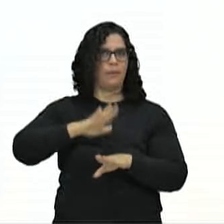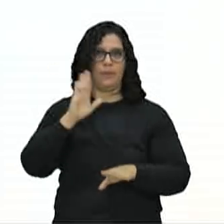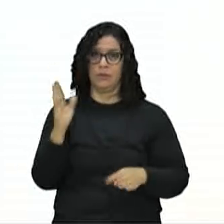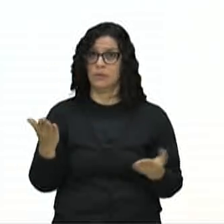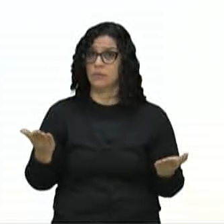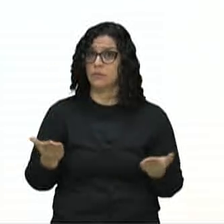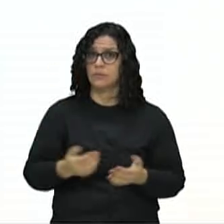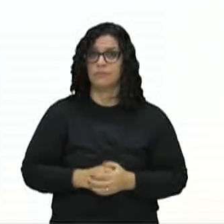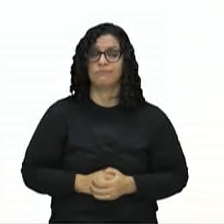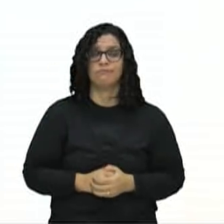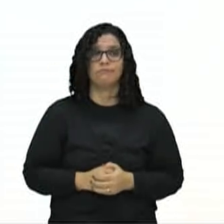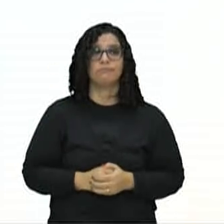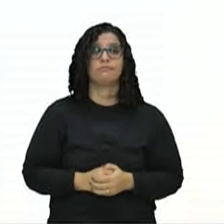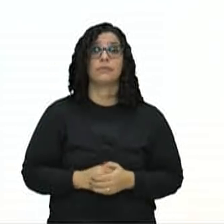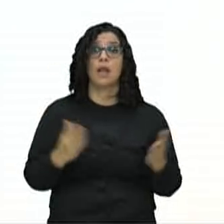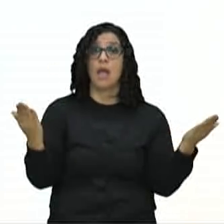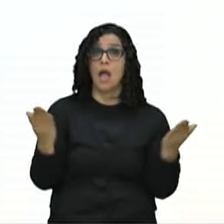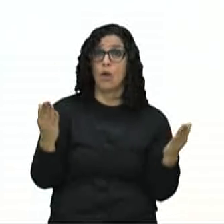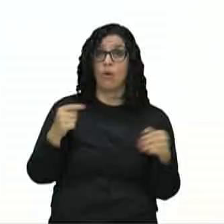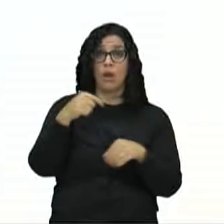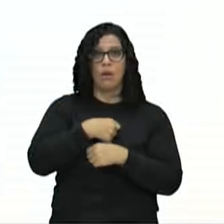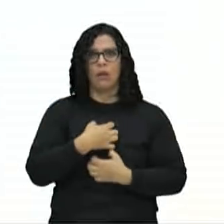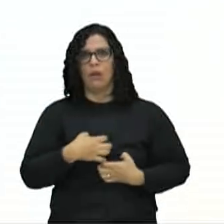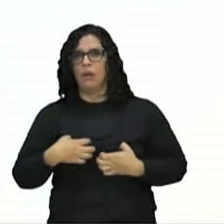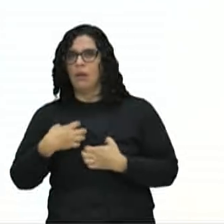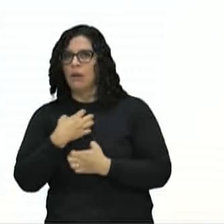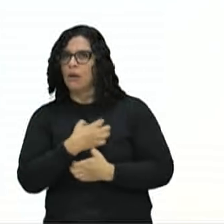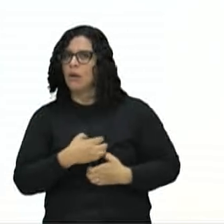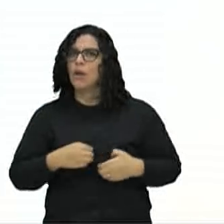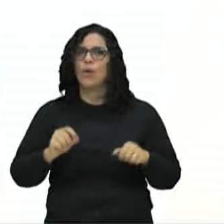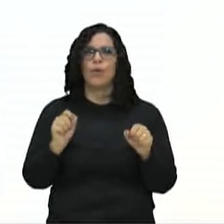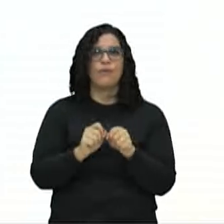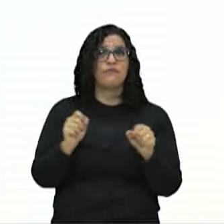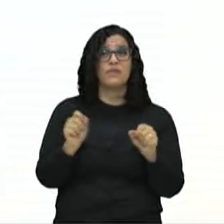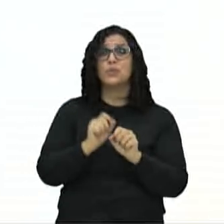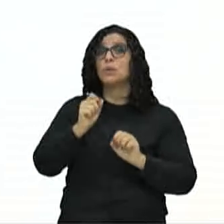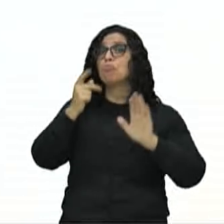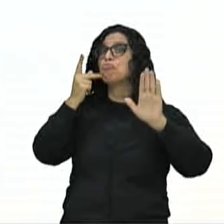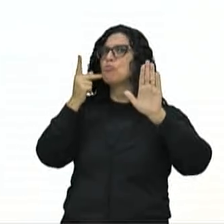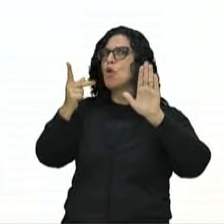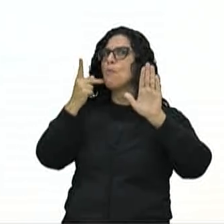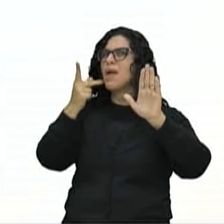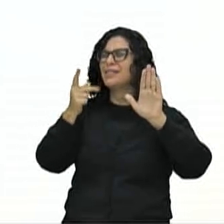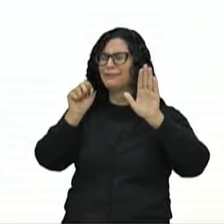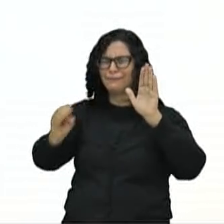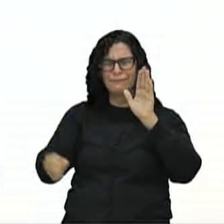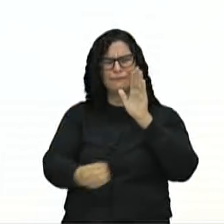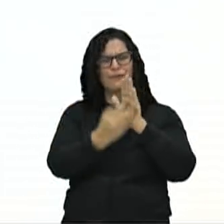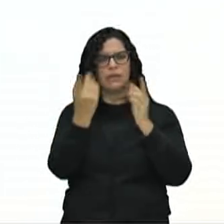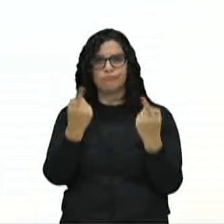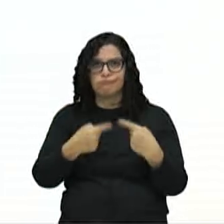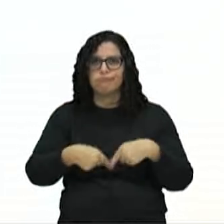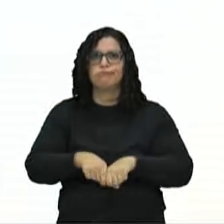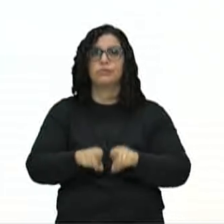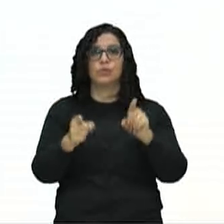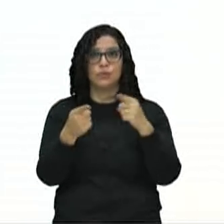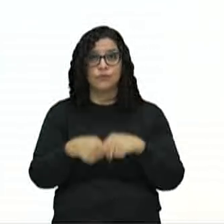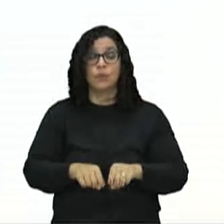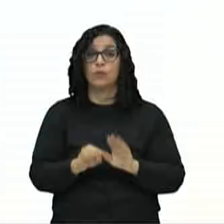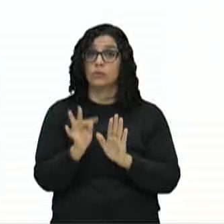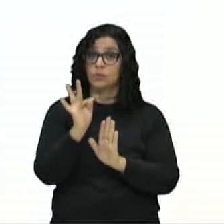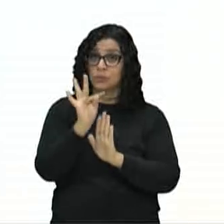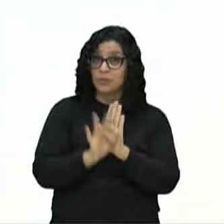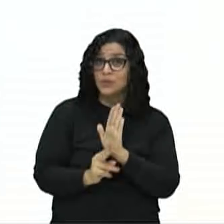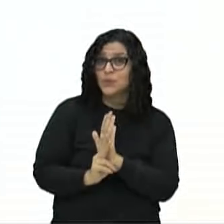levantar. No meio dessa angústia, fiz promessas repetidas de que, o texto